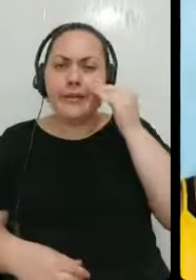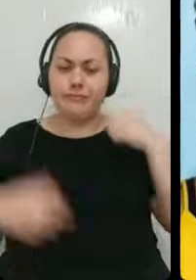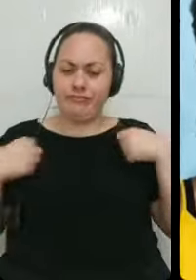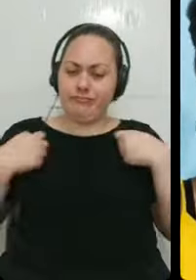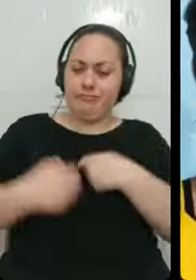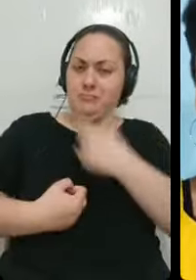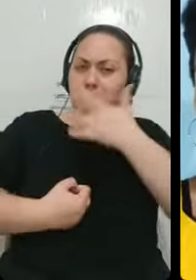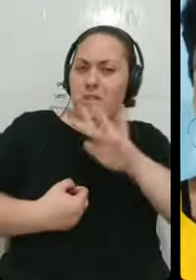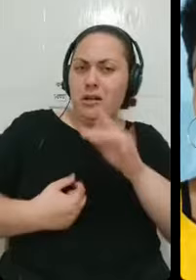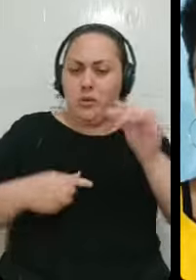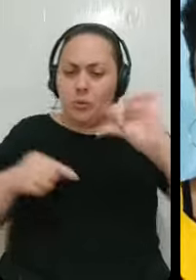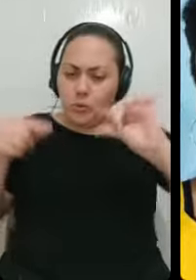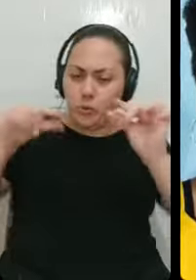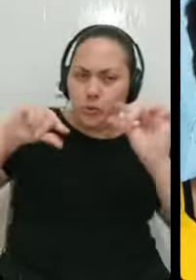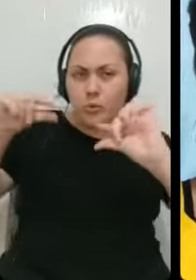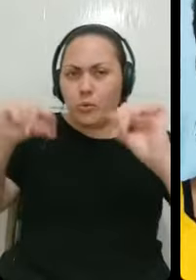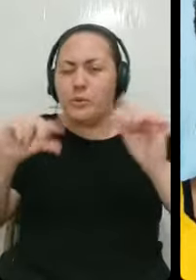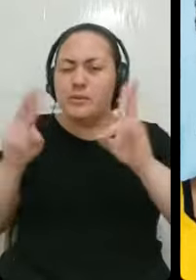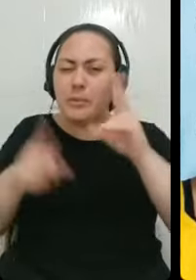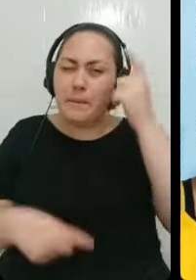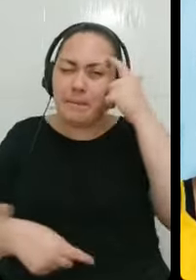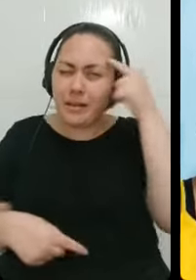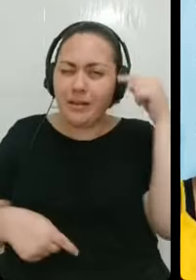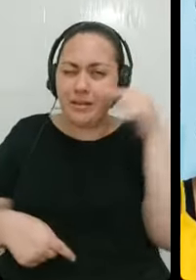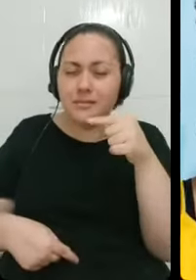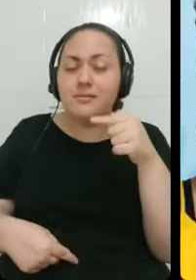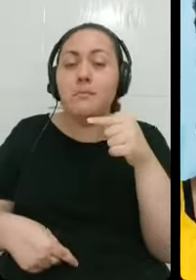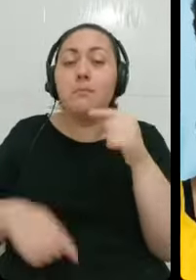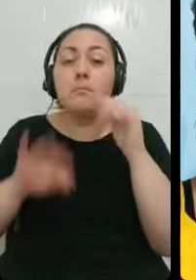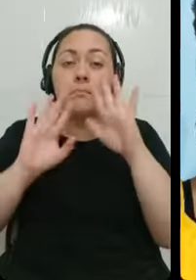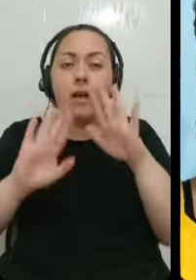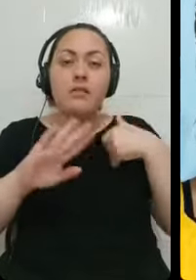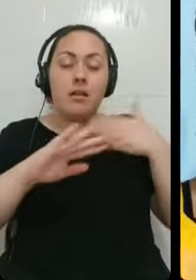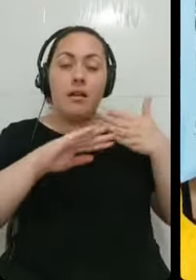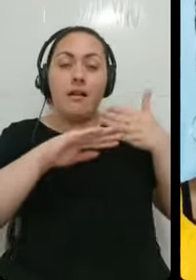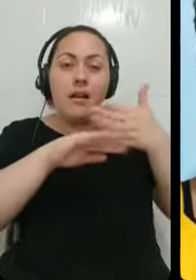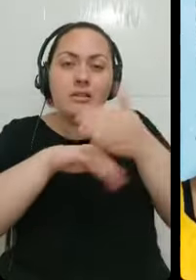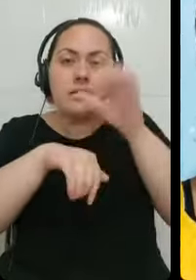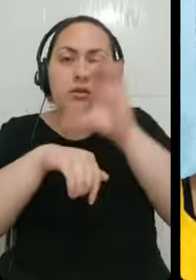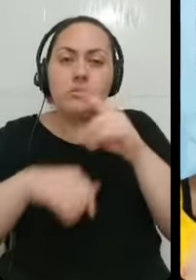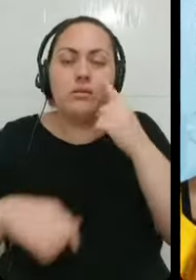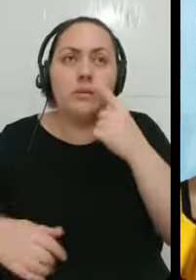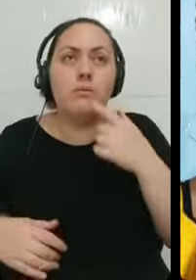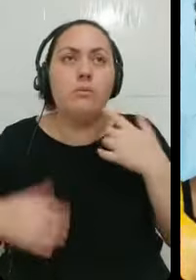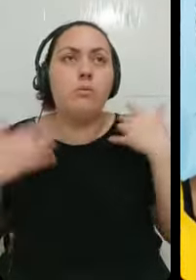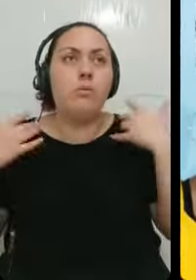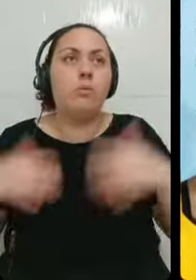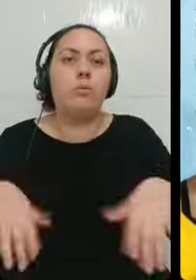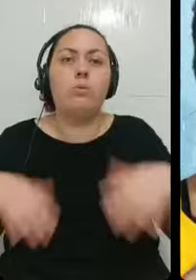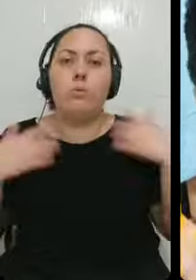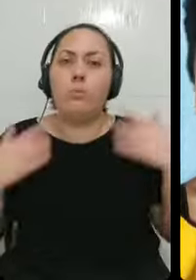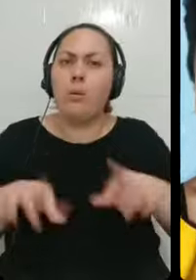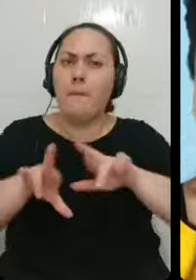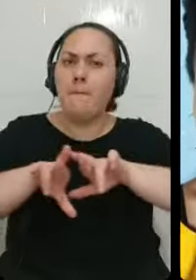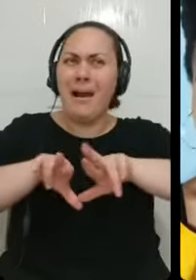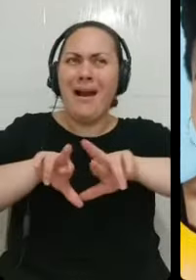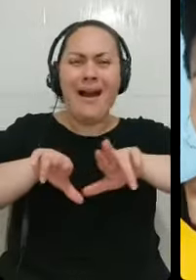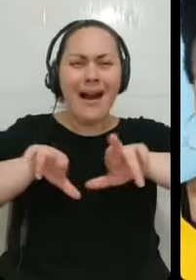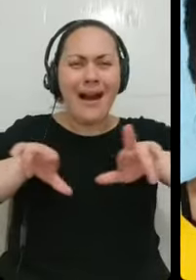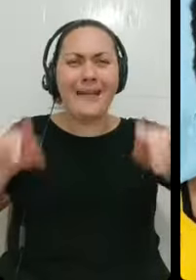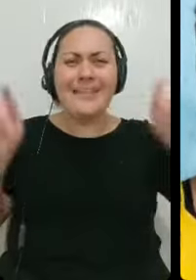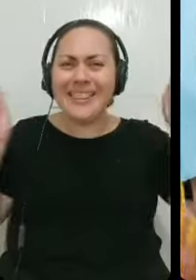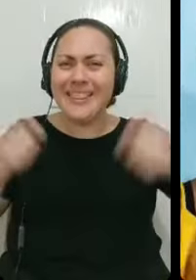toda aquela ideia. E daí, quando tu entra no curso, que tu vê com a imensidão do que dá para te fazer, porque dá para te fazer tudo no